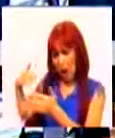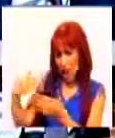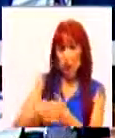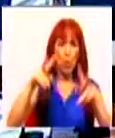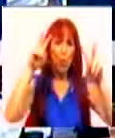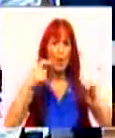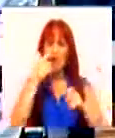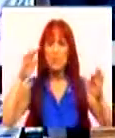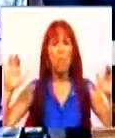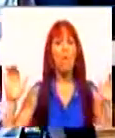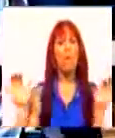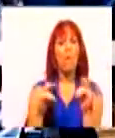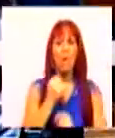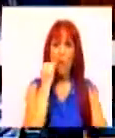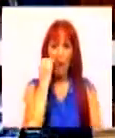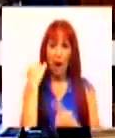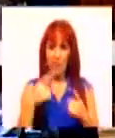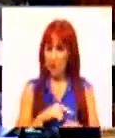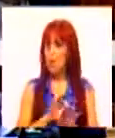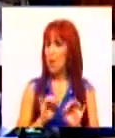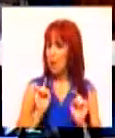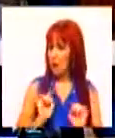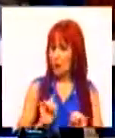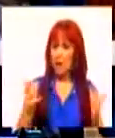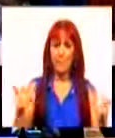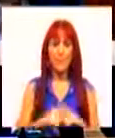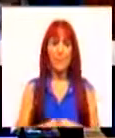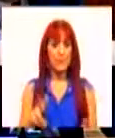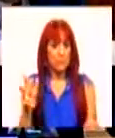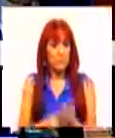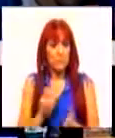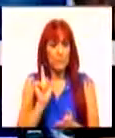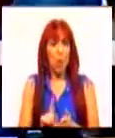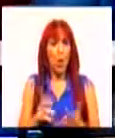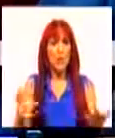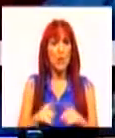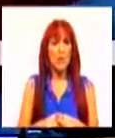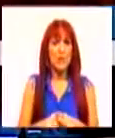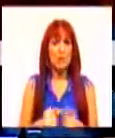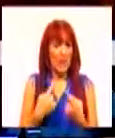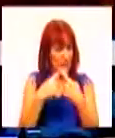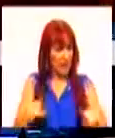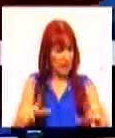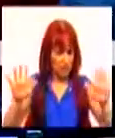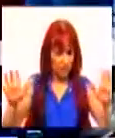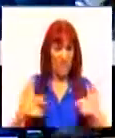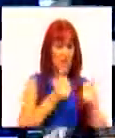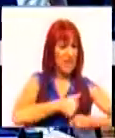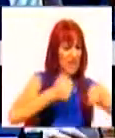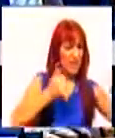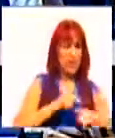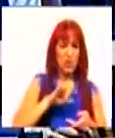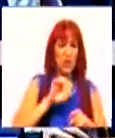tema da demografia é grave, é sério. A realidade é distinta. Cidades,